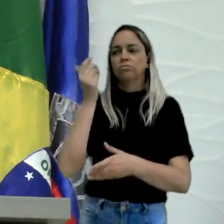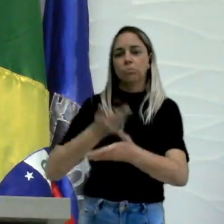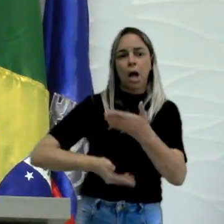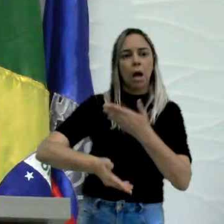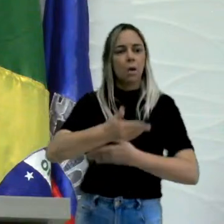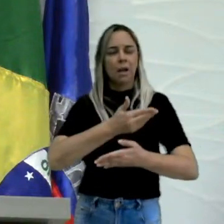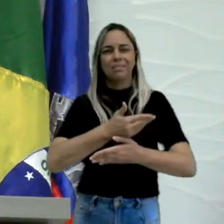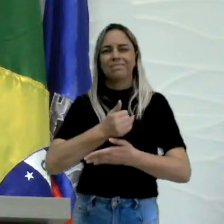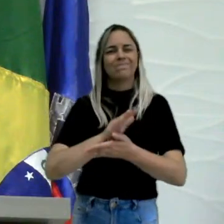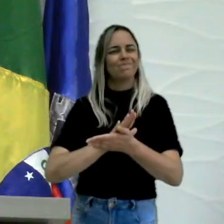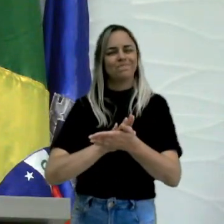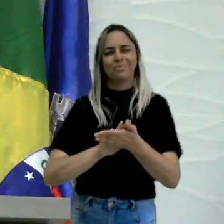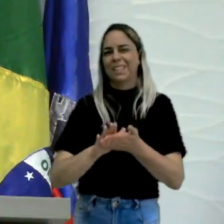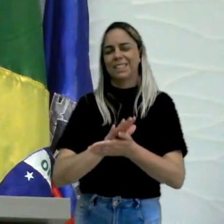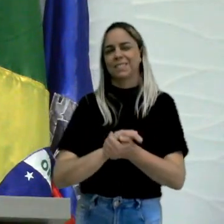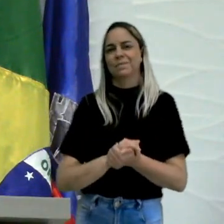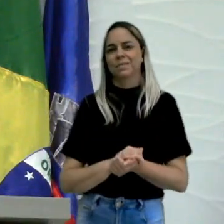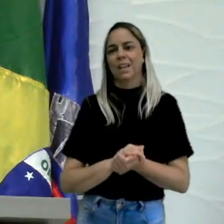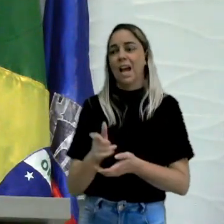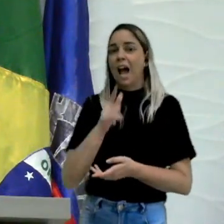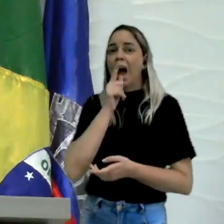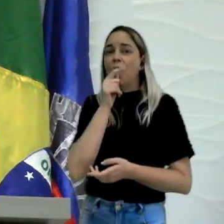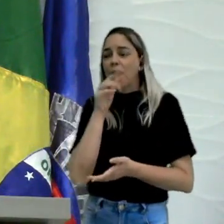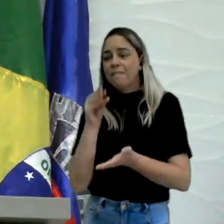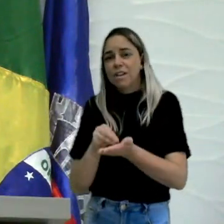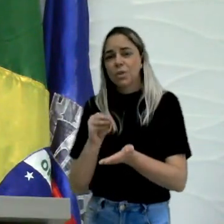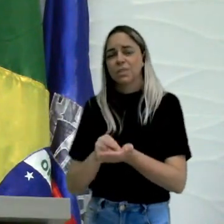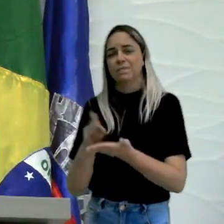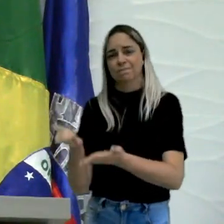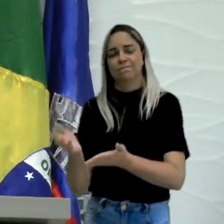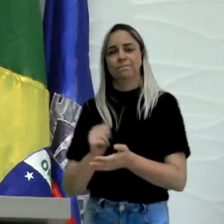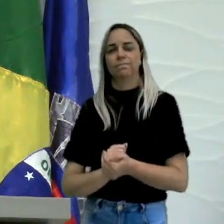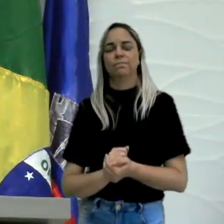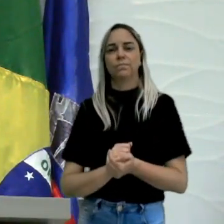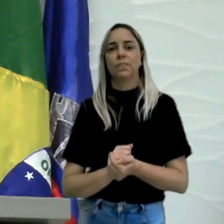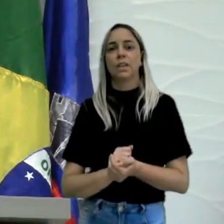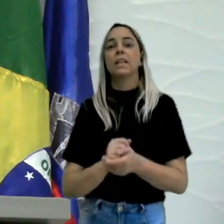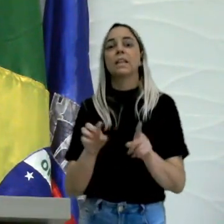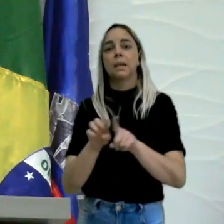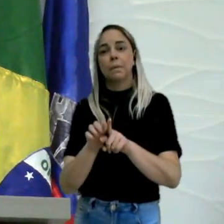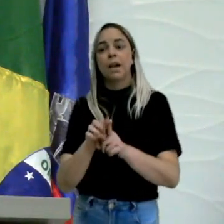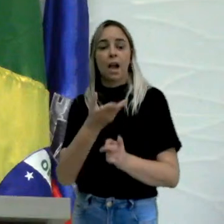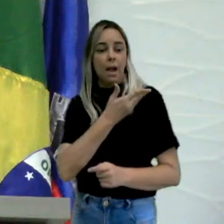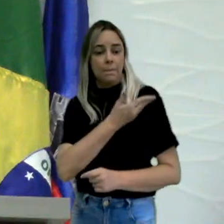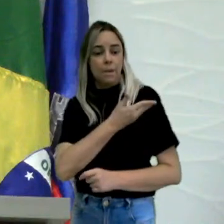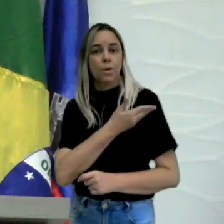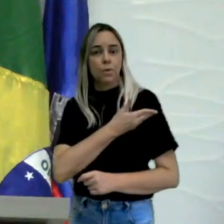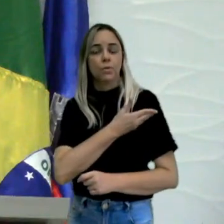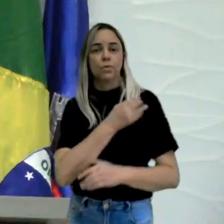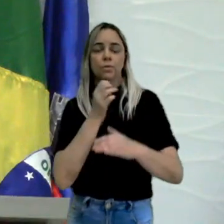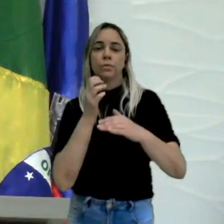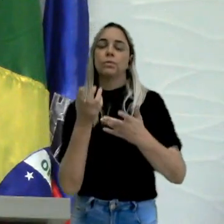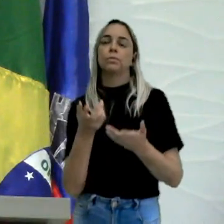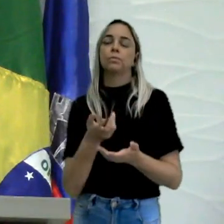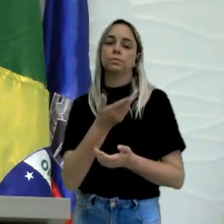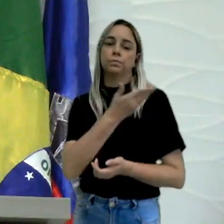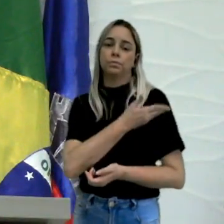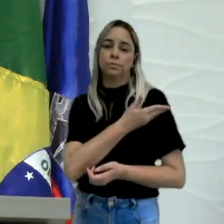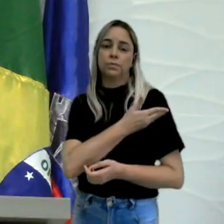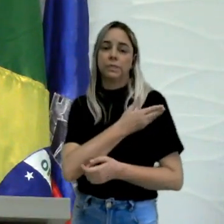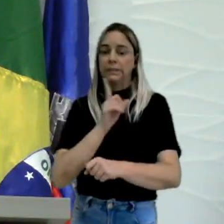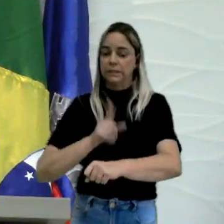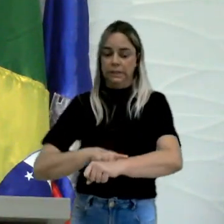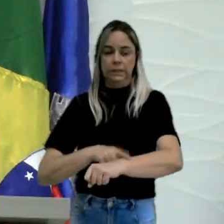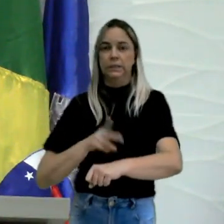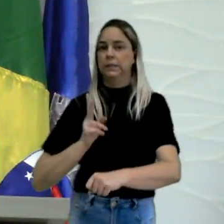desassistidas com a água. E se não fosse o amigo de todas as horas, a gente ia